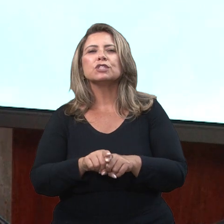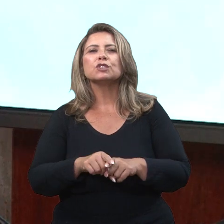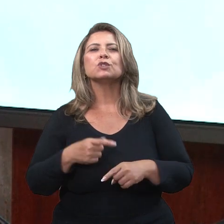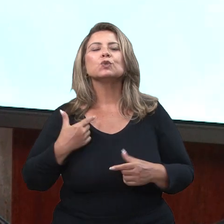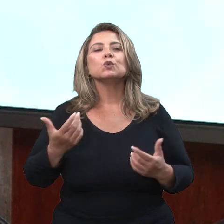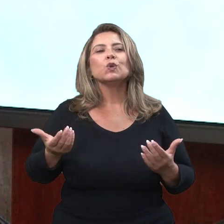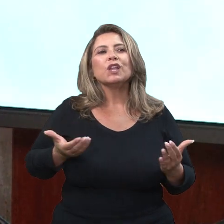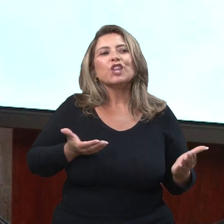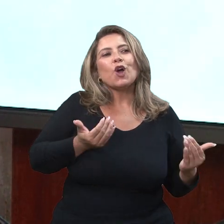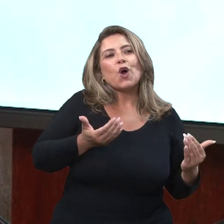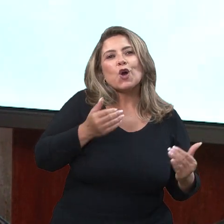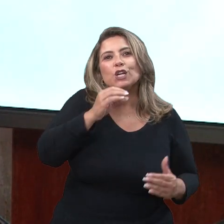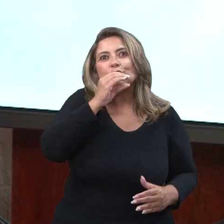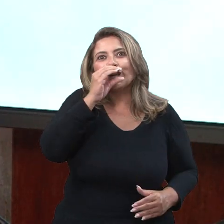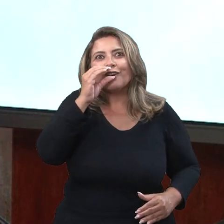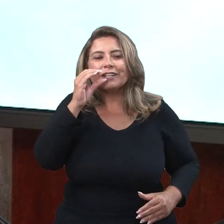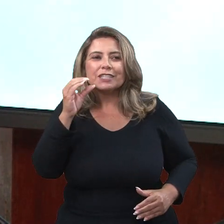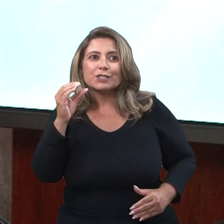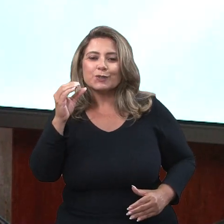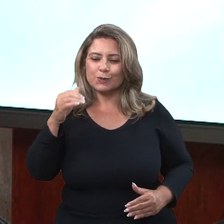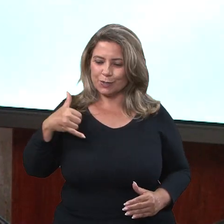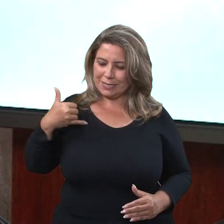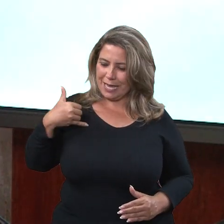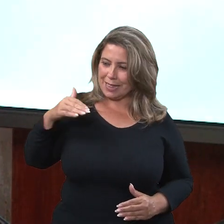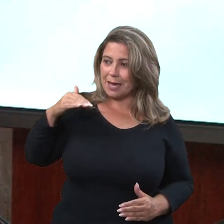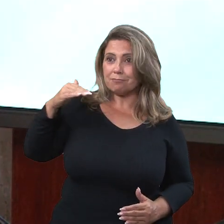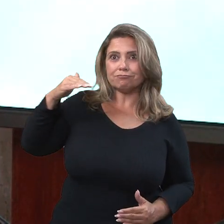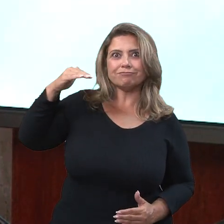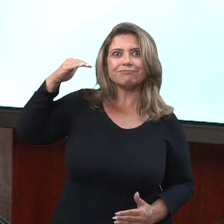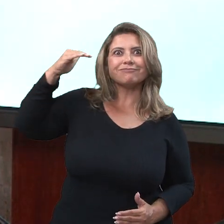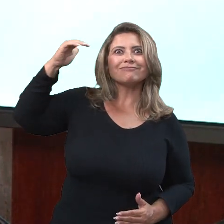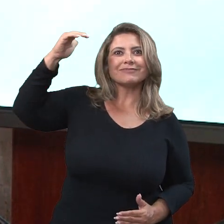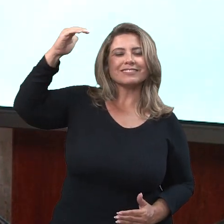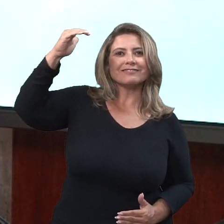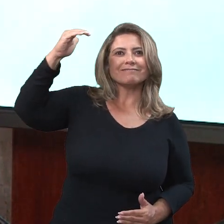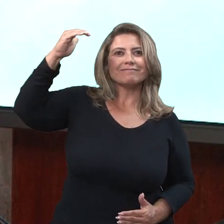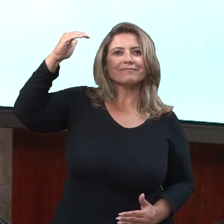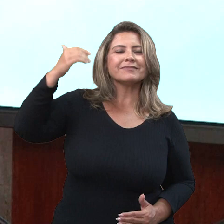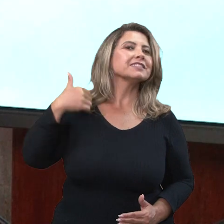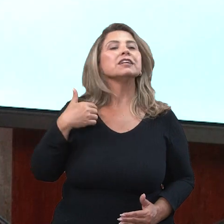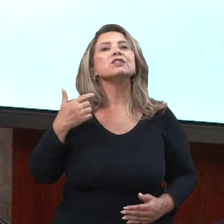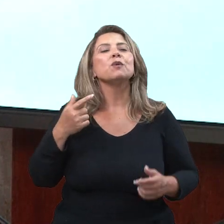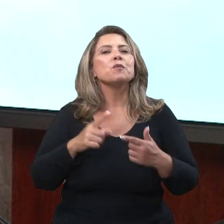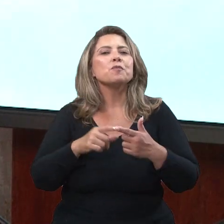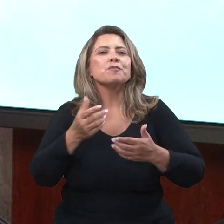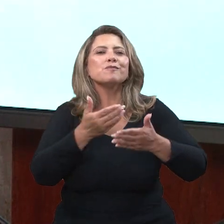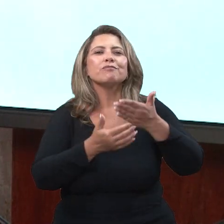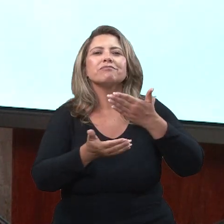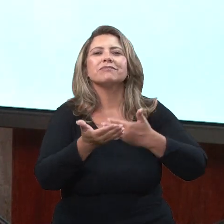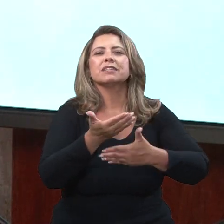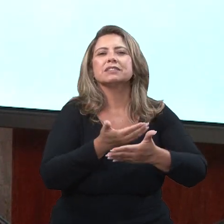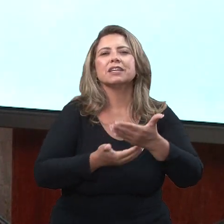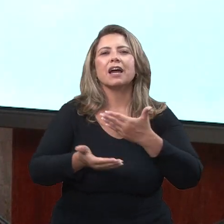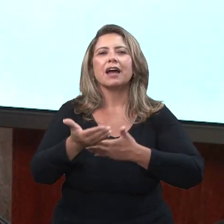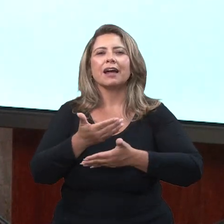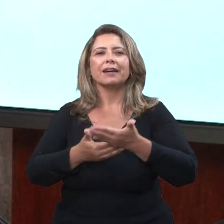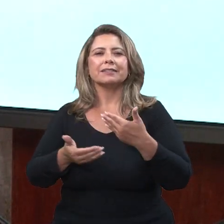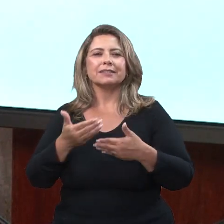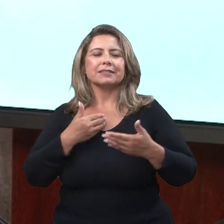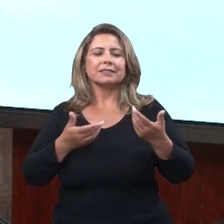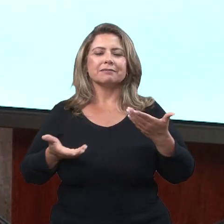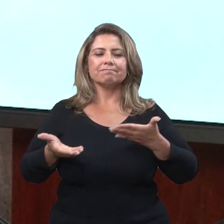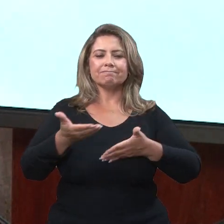Jovens adultos, jovens ainda não adultos, e aí até relações